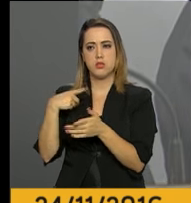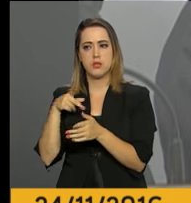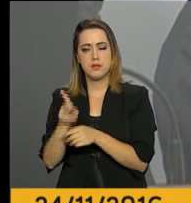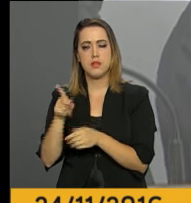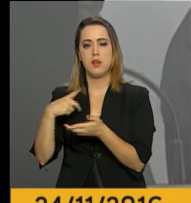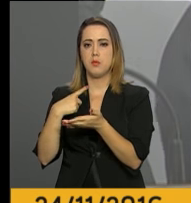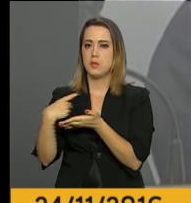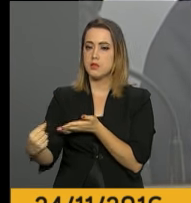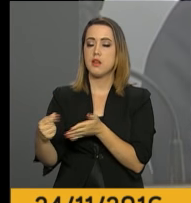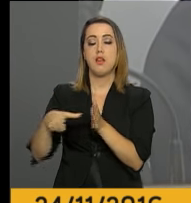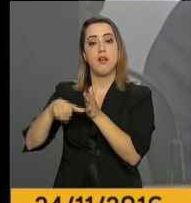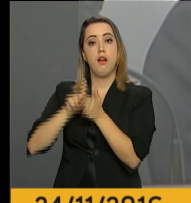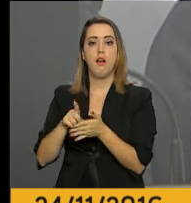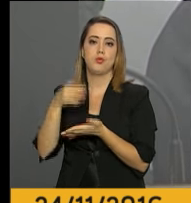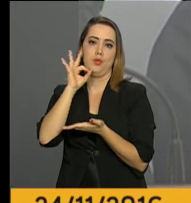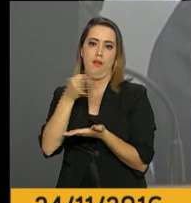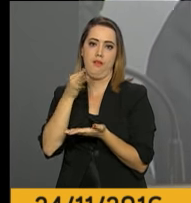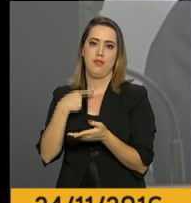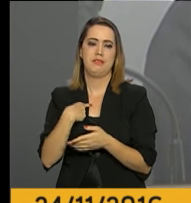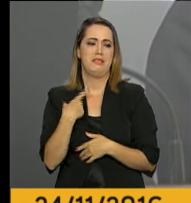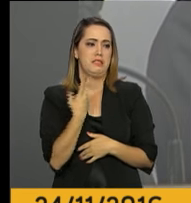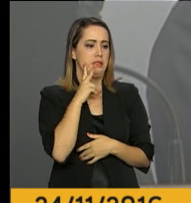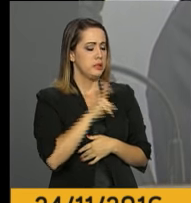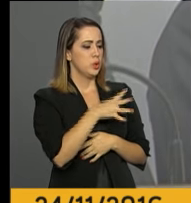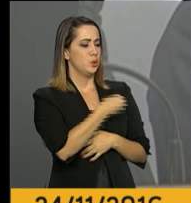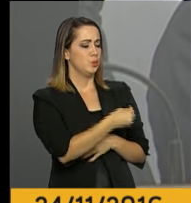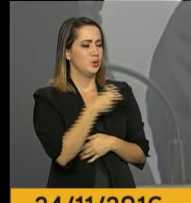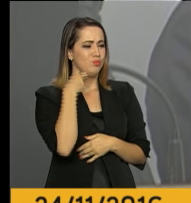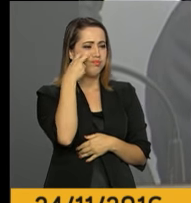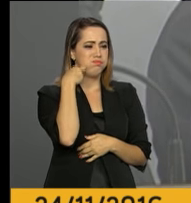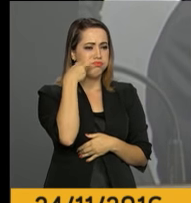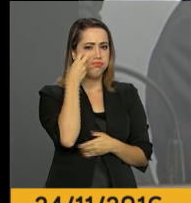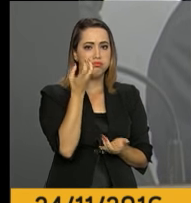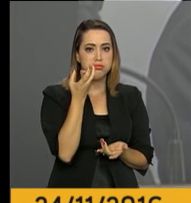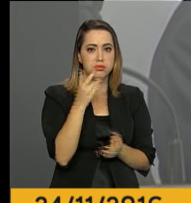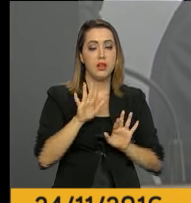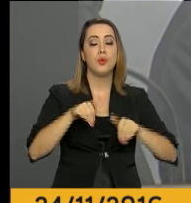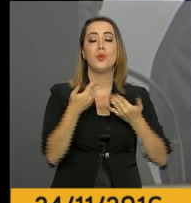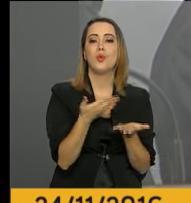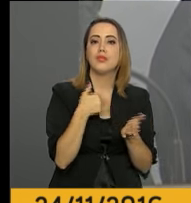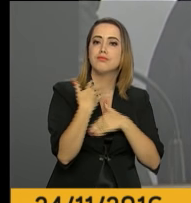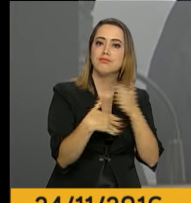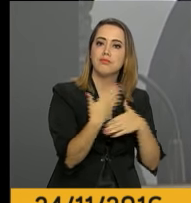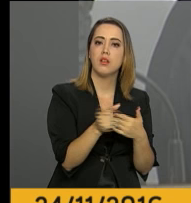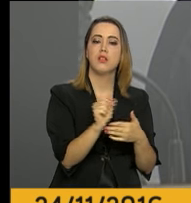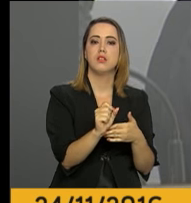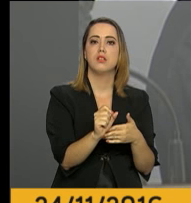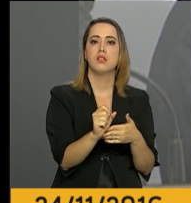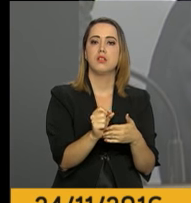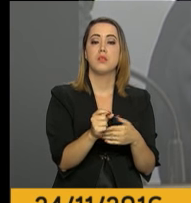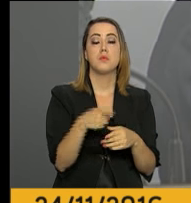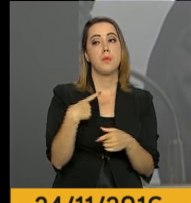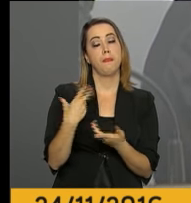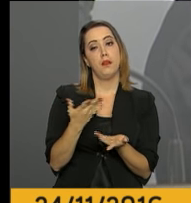e ele ficou envergonhado com aquilo sentiu-se indignado não é e o que é que ele fez nos dias seguintes Vejam o drama